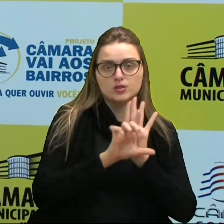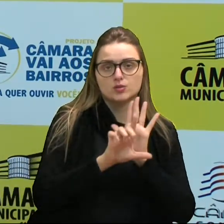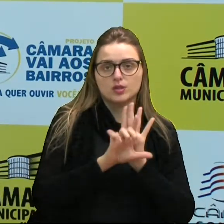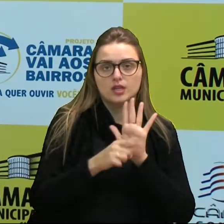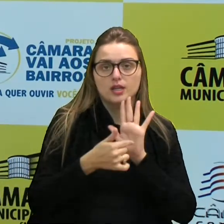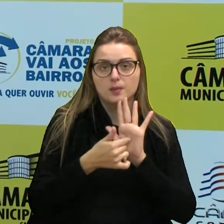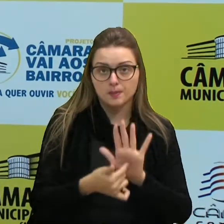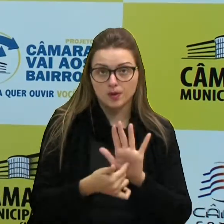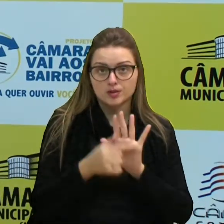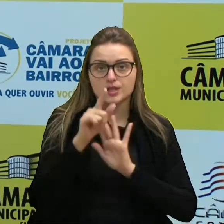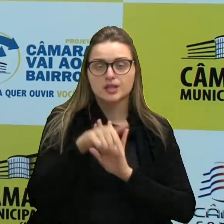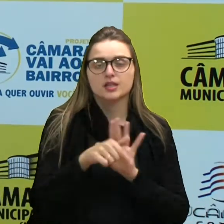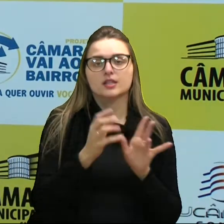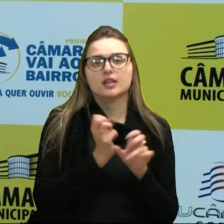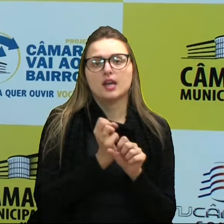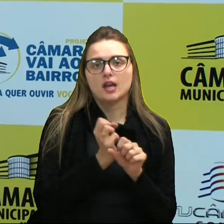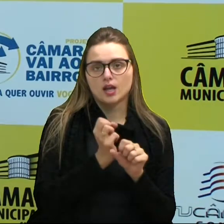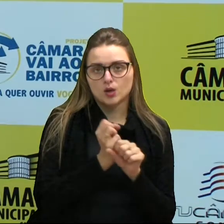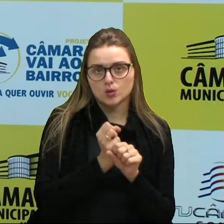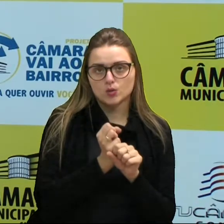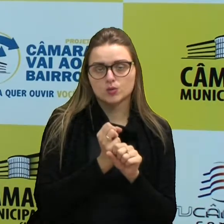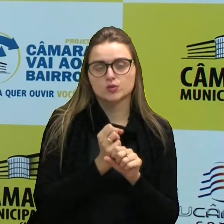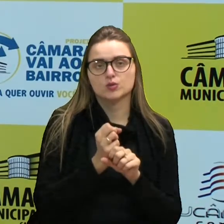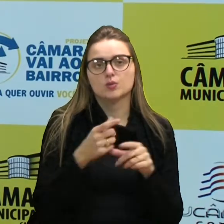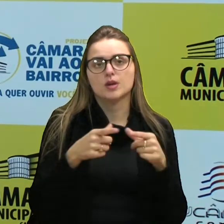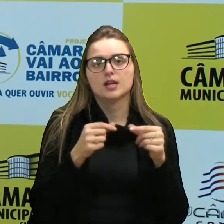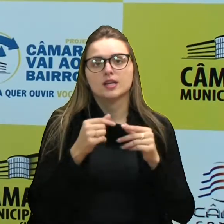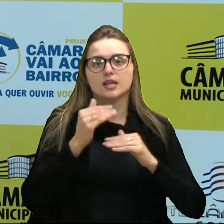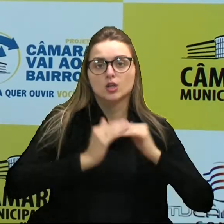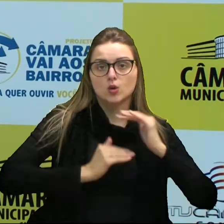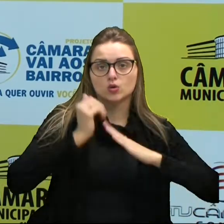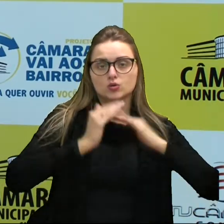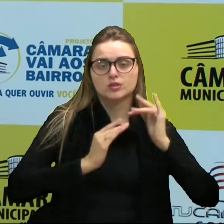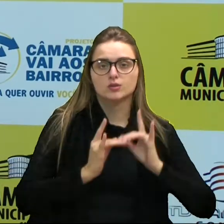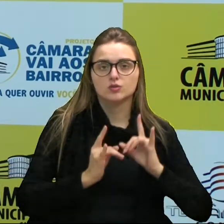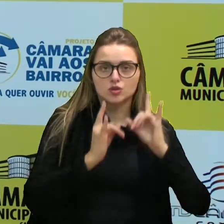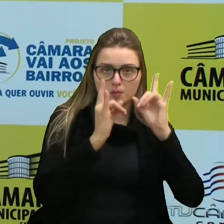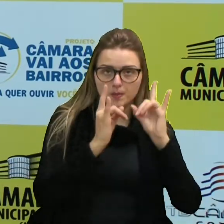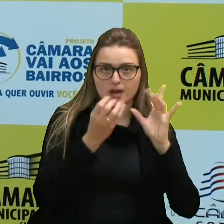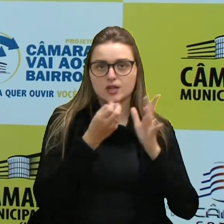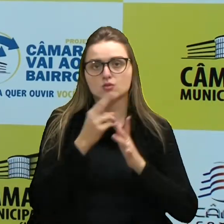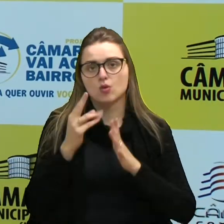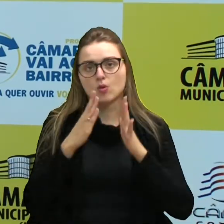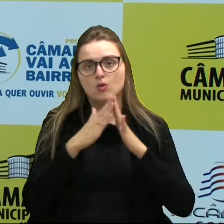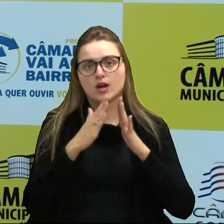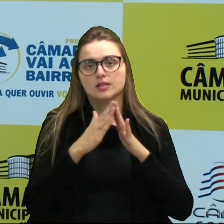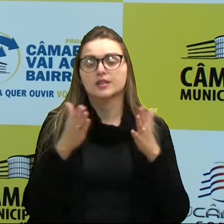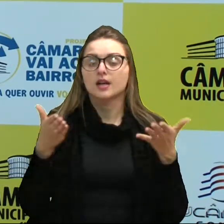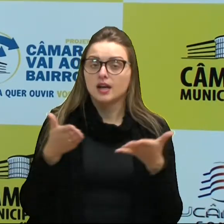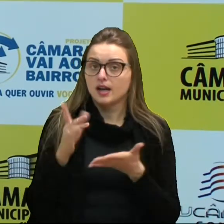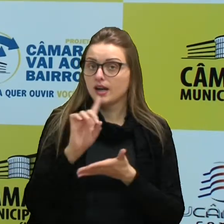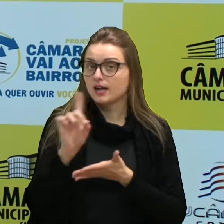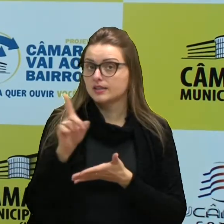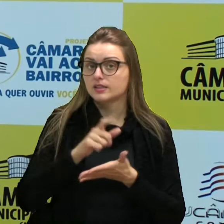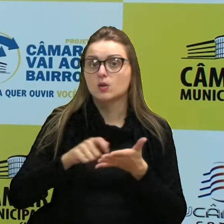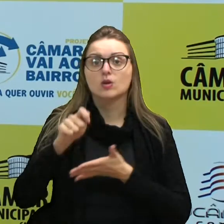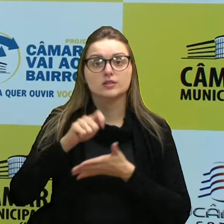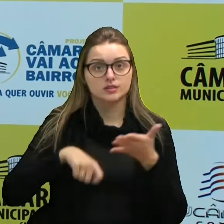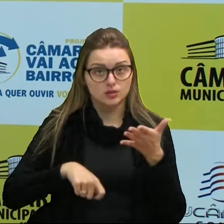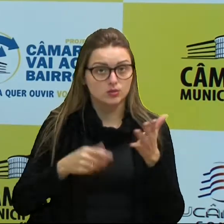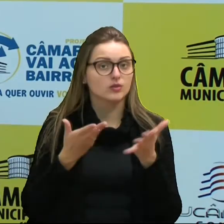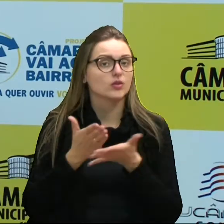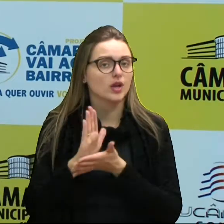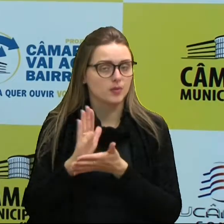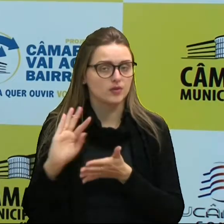da unidade quando em construções multifamiliares. Veto aprovado por unanimidade dos vereadores,